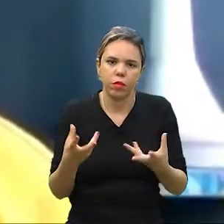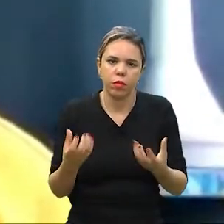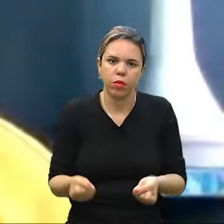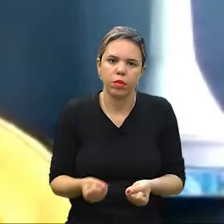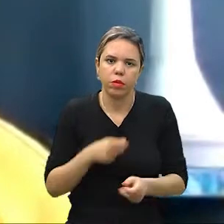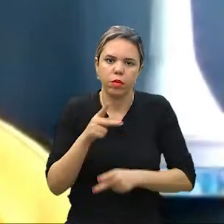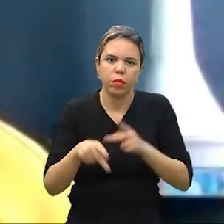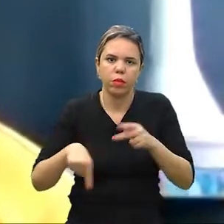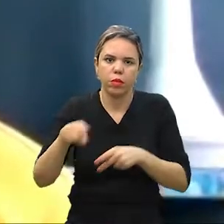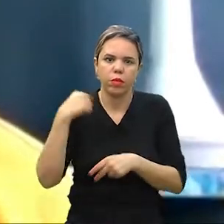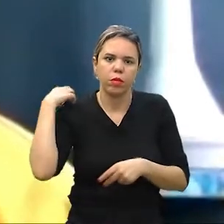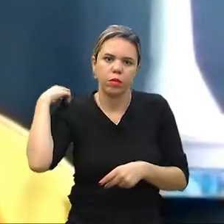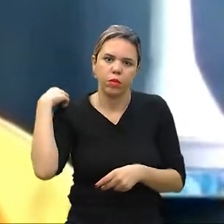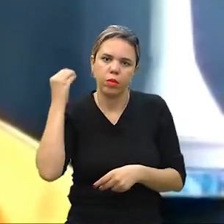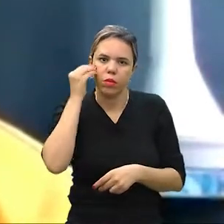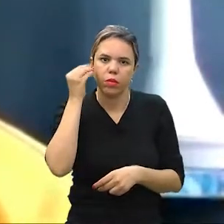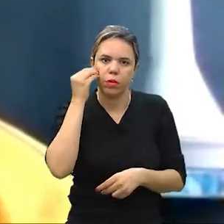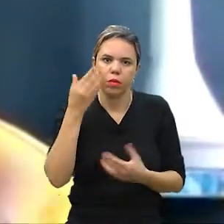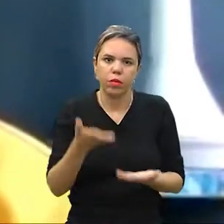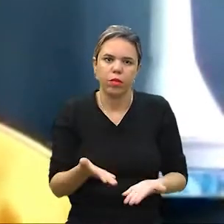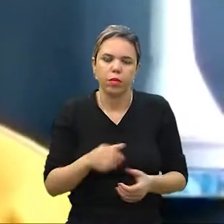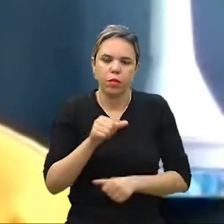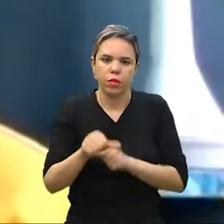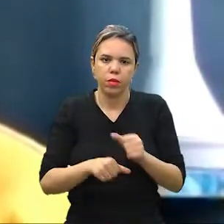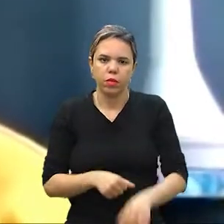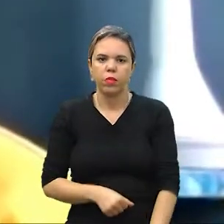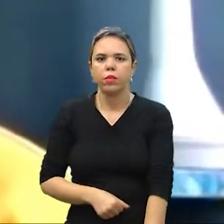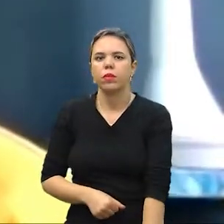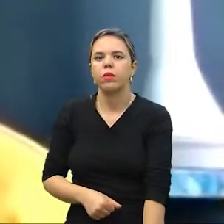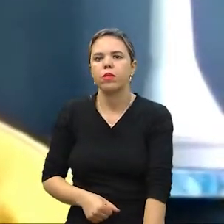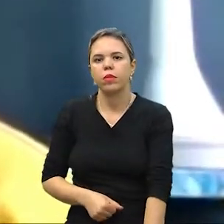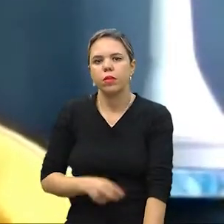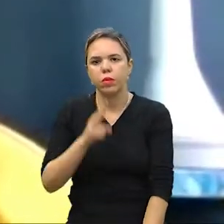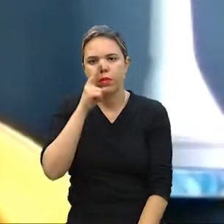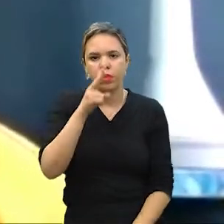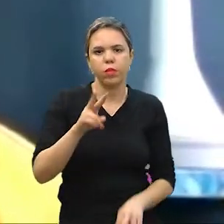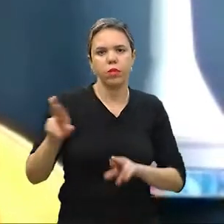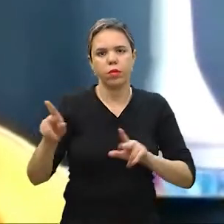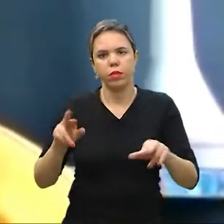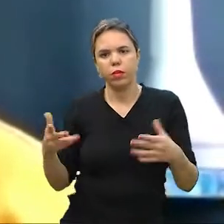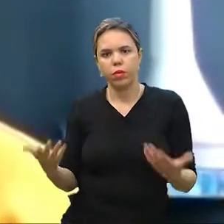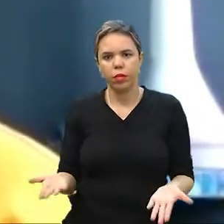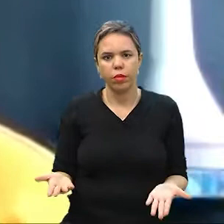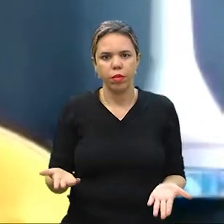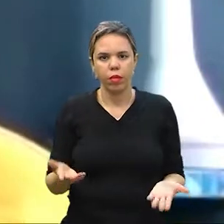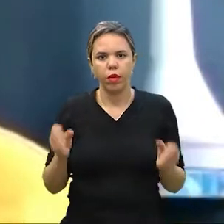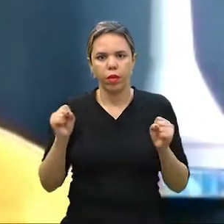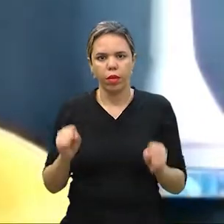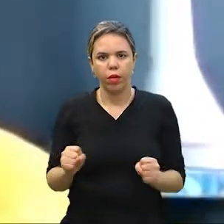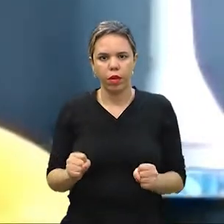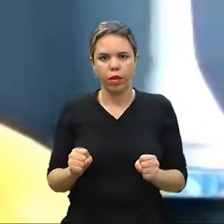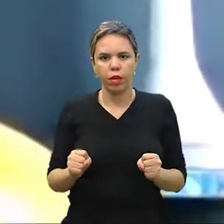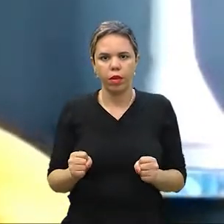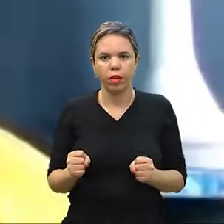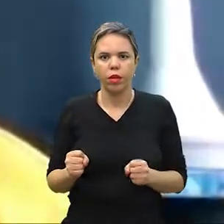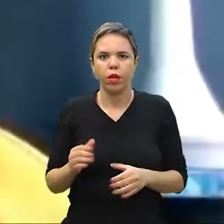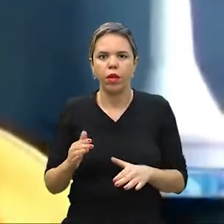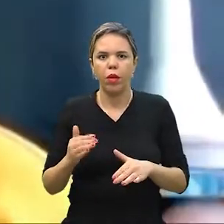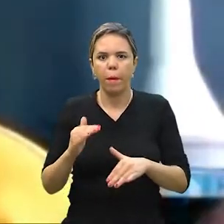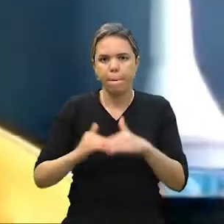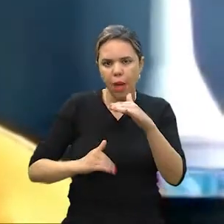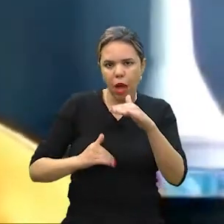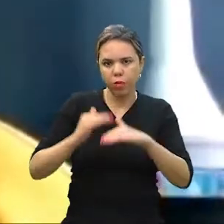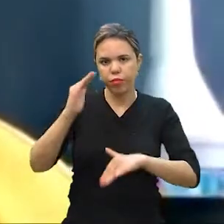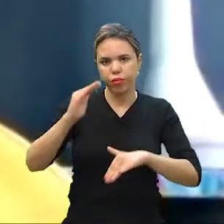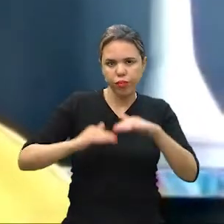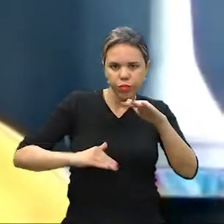as pessoas vão experimentar essa mudança brusca de formas diferentes, e ela pode ser mais desigual ou menos desigual de